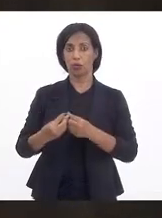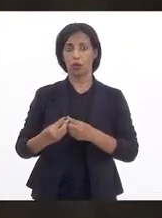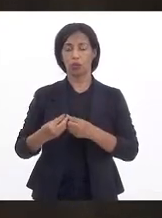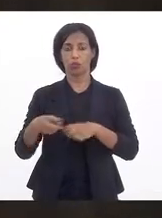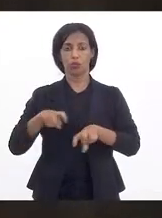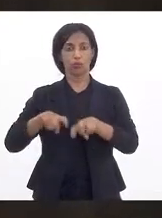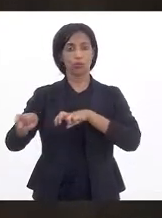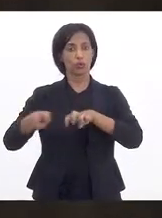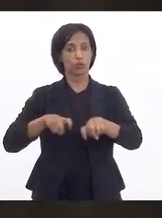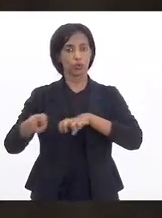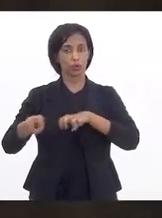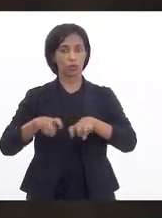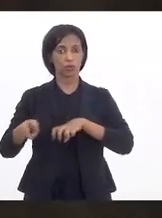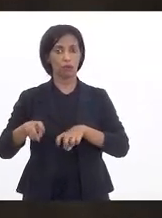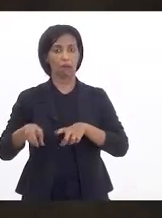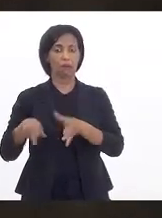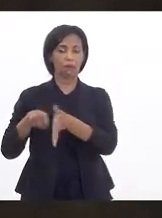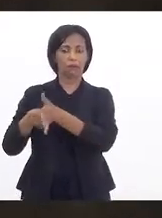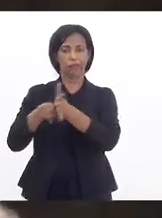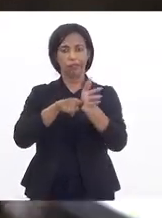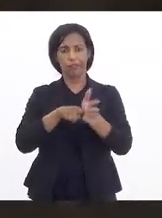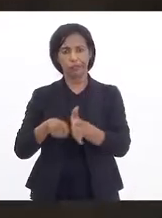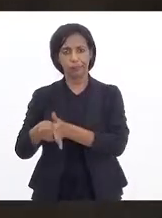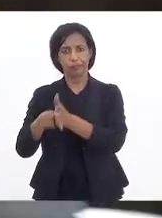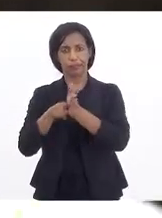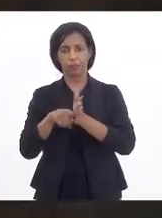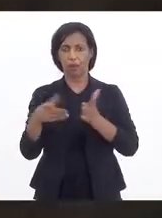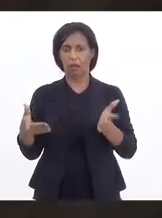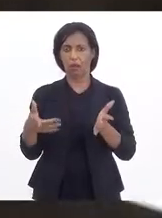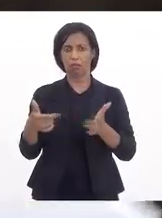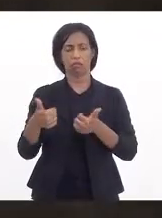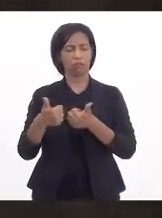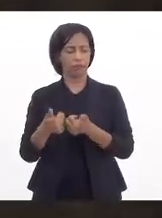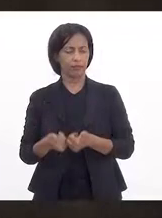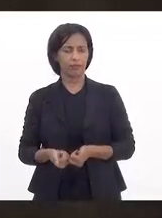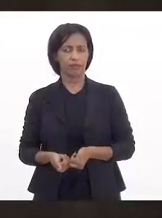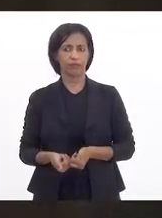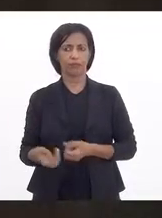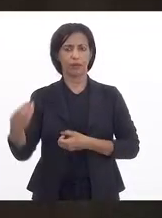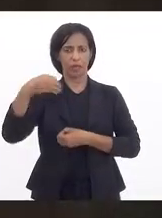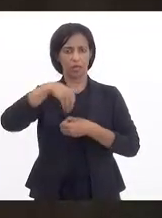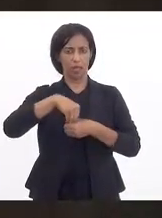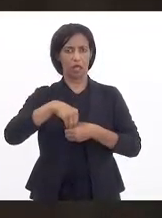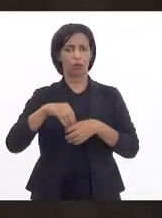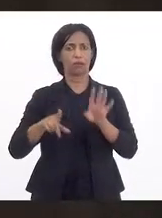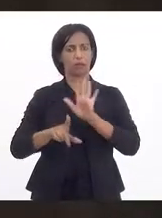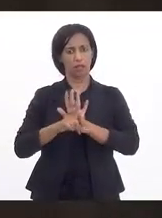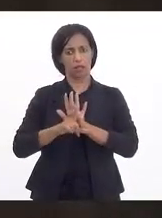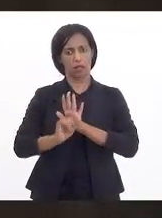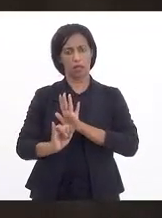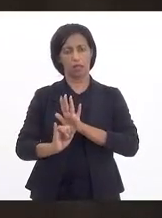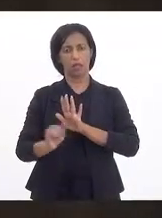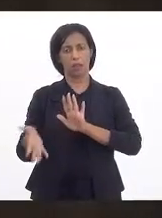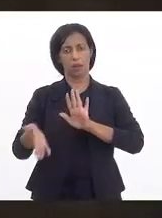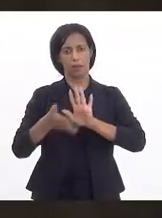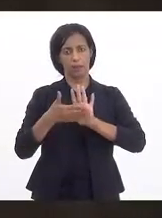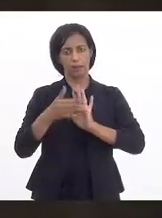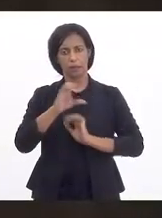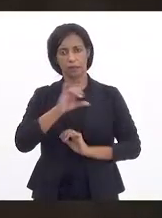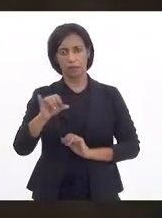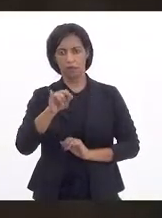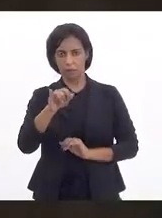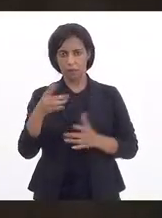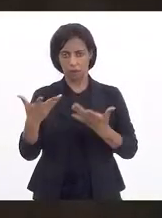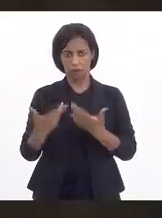as os transportes sejam vistoriadas por tanto tá absolutamente dentro da legislação tão parecido assistir aos